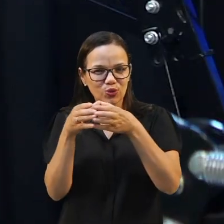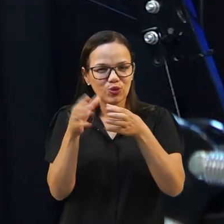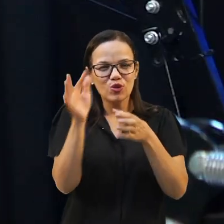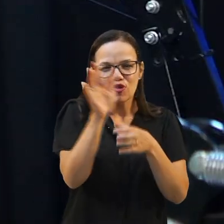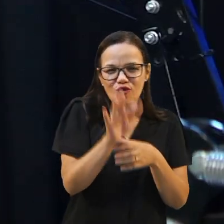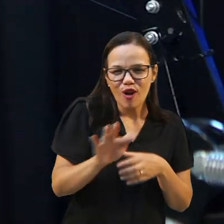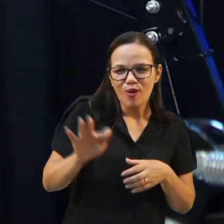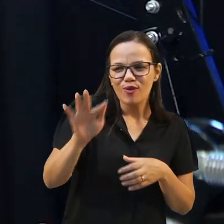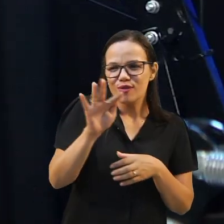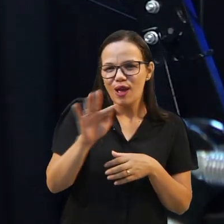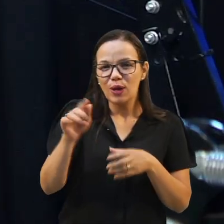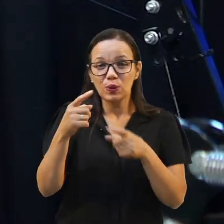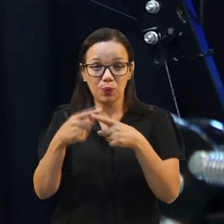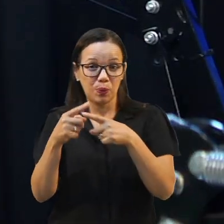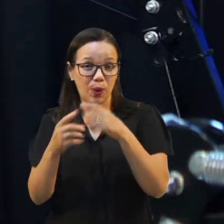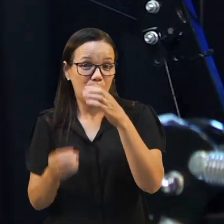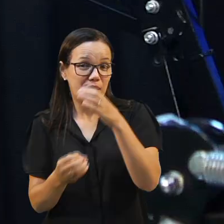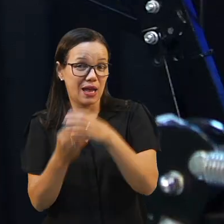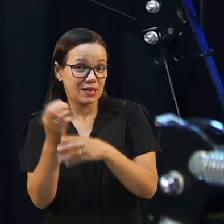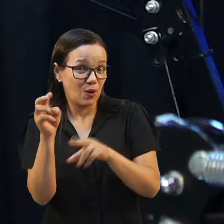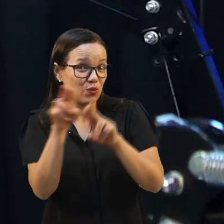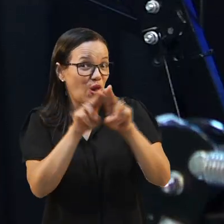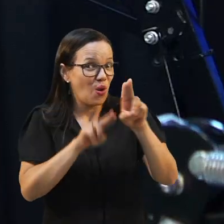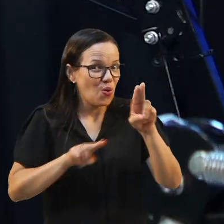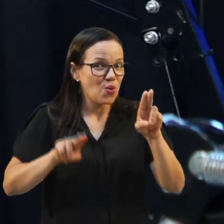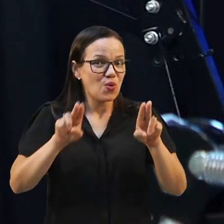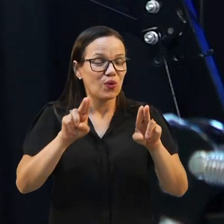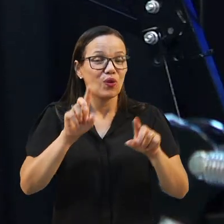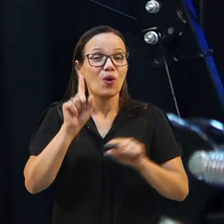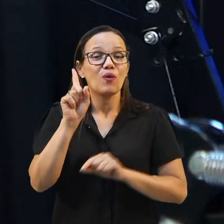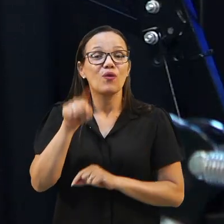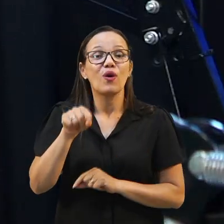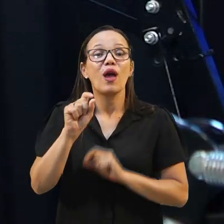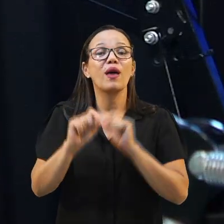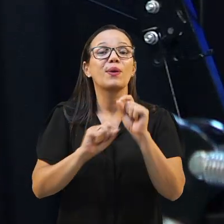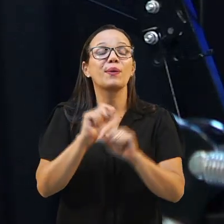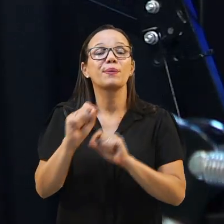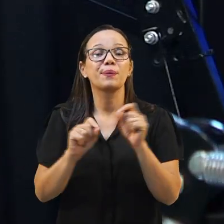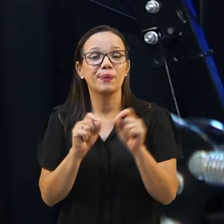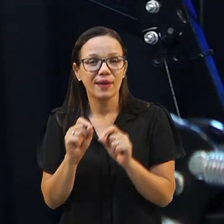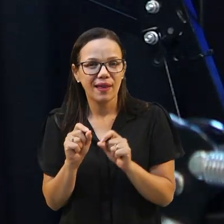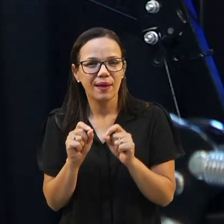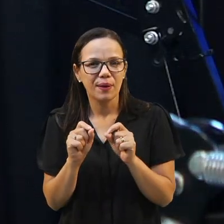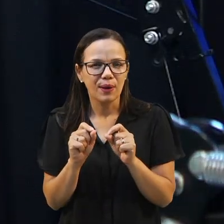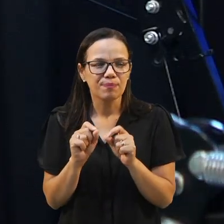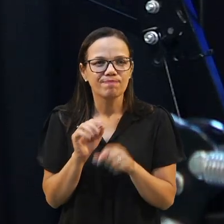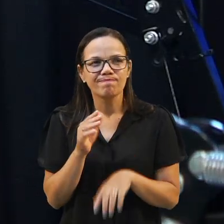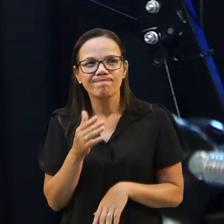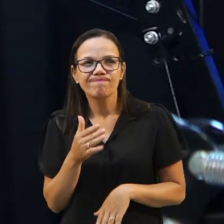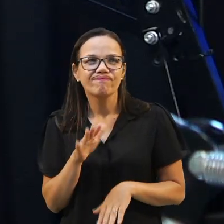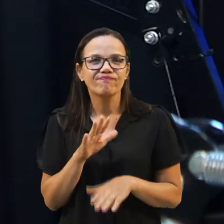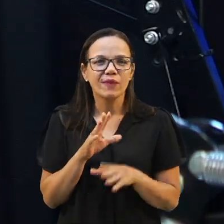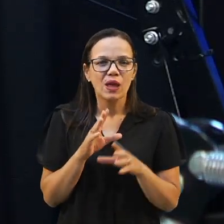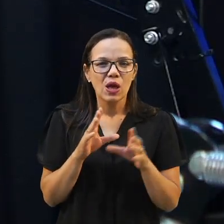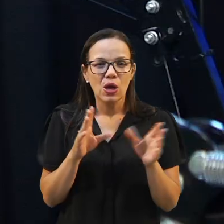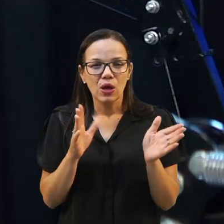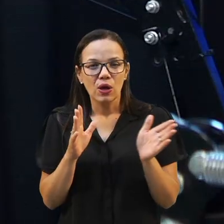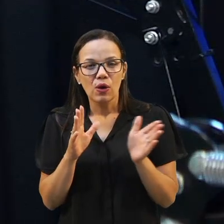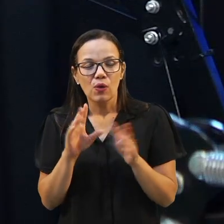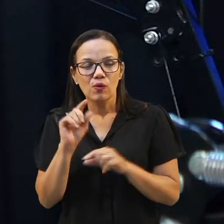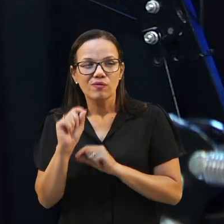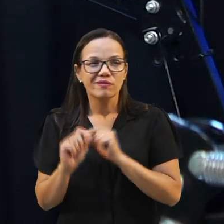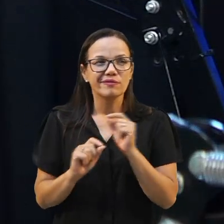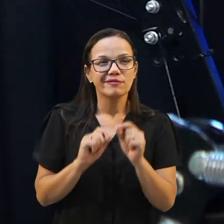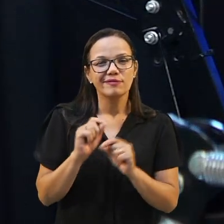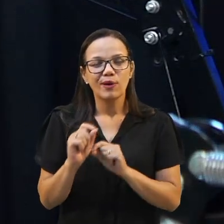faculdades, porque a criação da universidade ela foi feita mesmo com uma